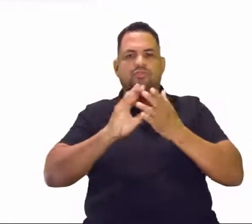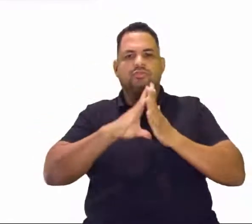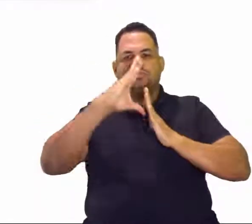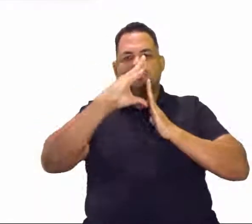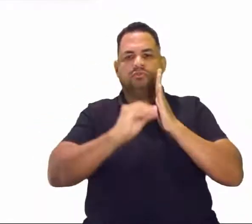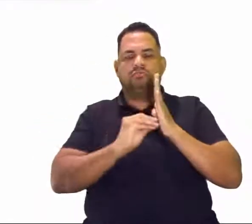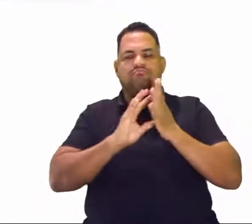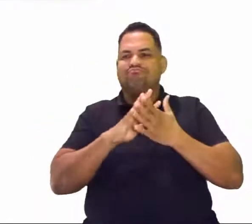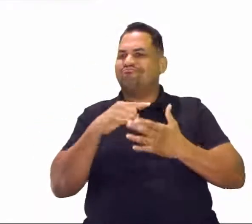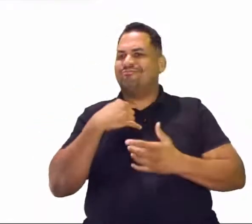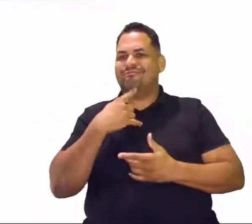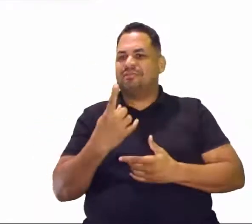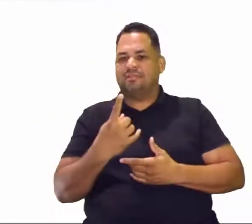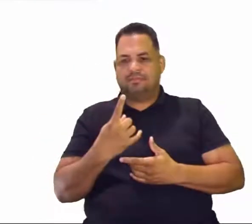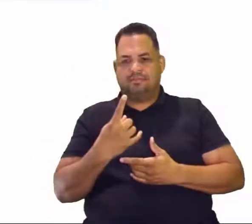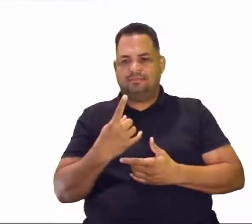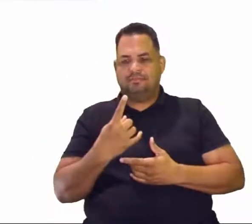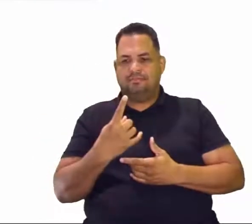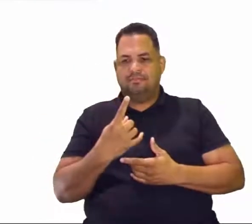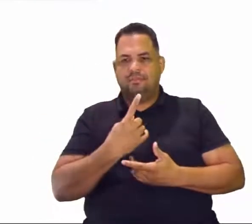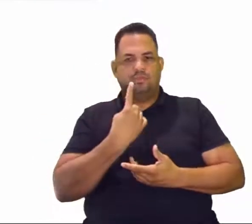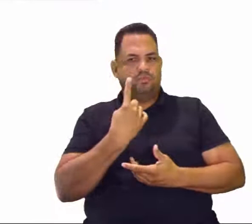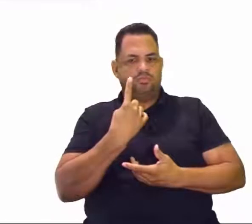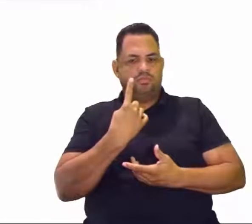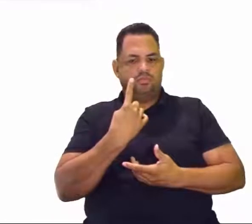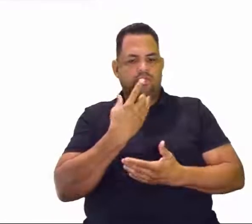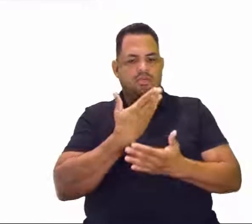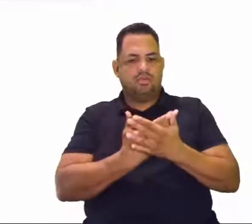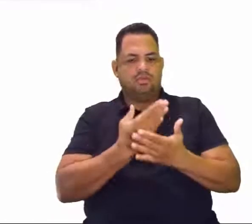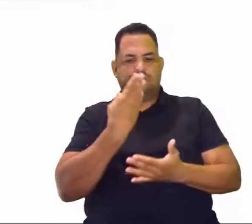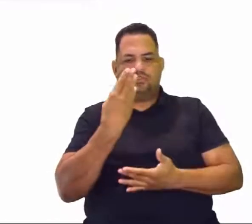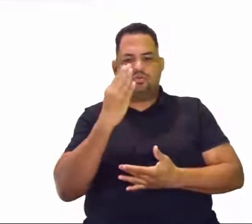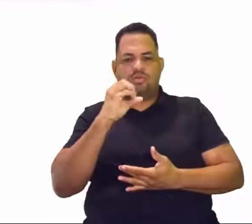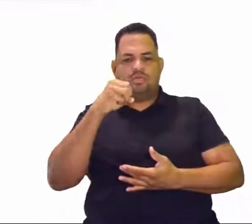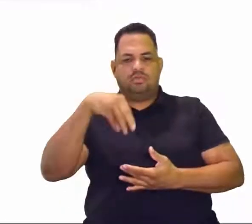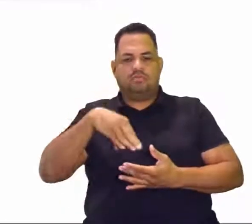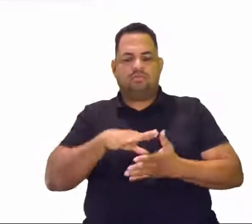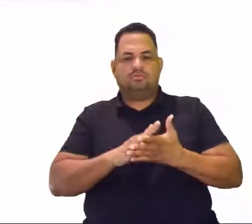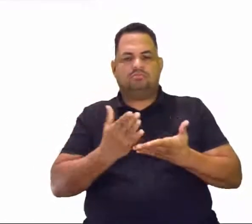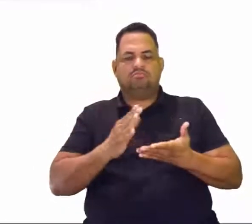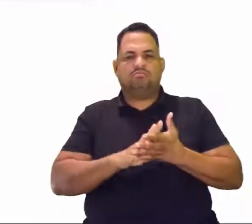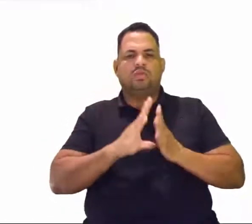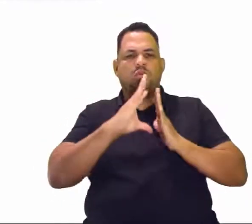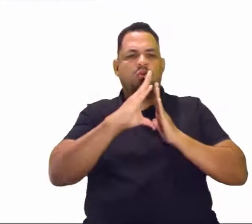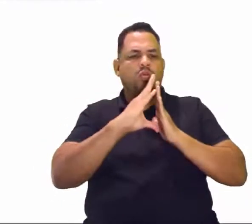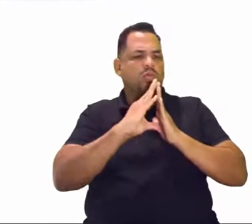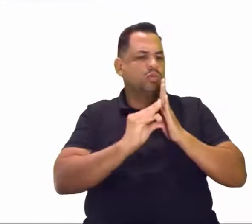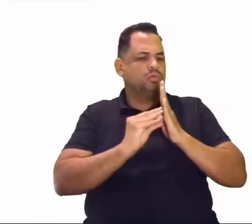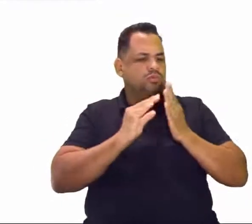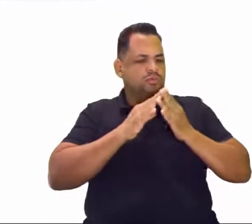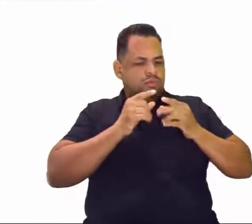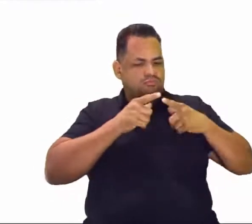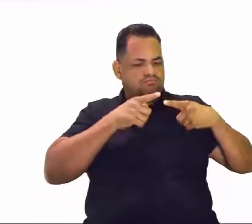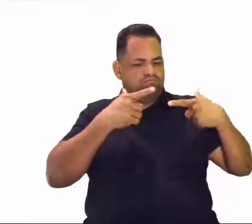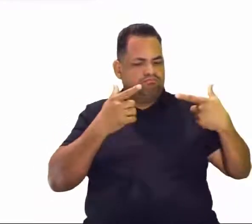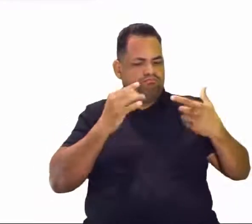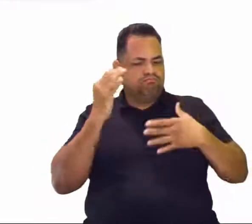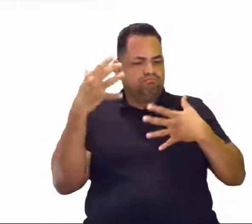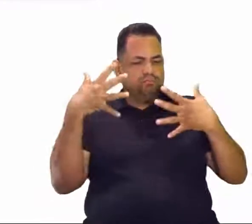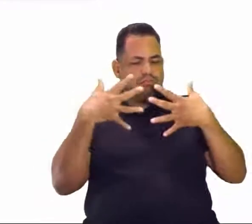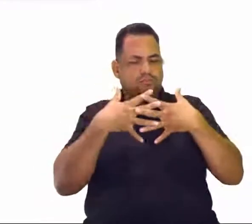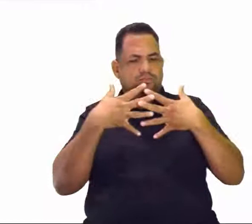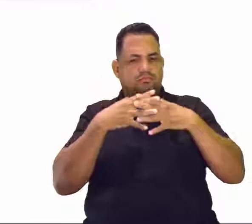isso aqui né não tem como e males 40 minutos são conceitos extensos e complexos